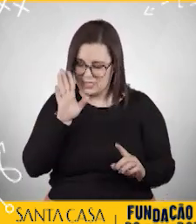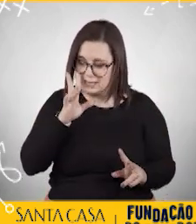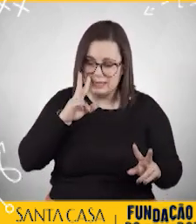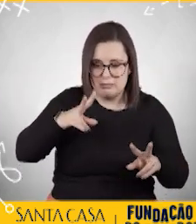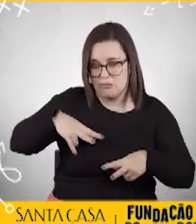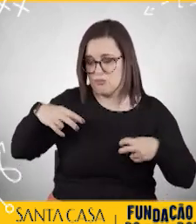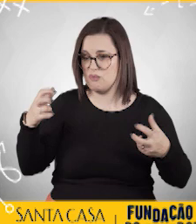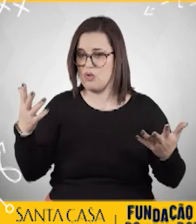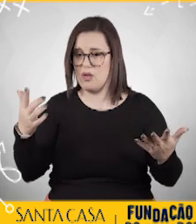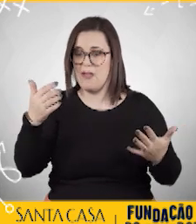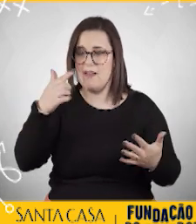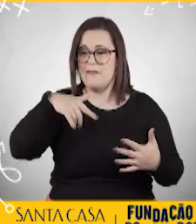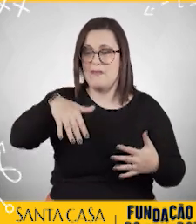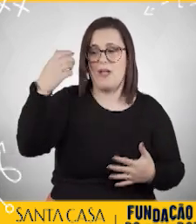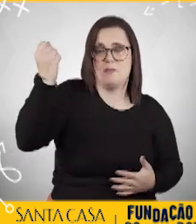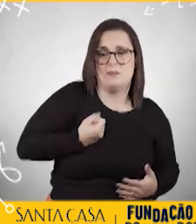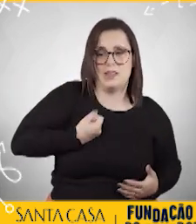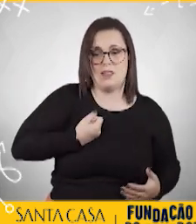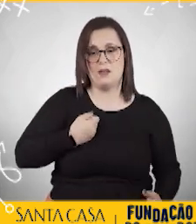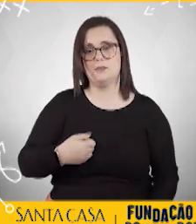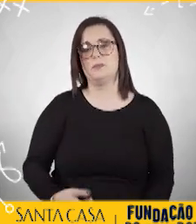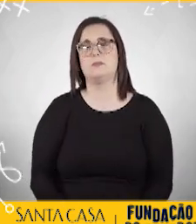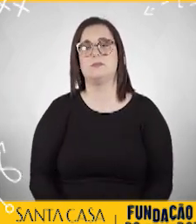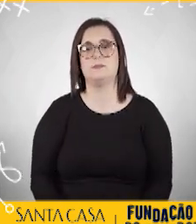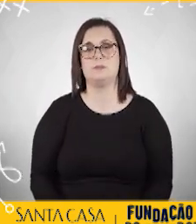Não. Se ele descobre, ele vai matar-me.